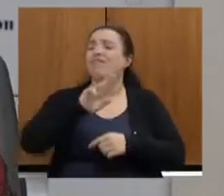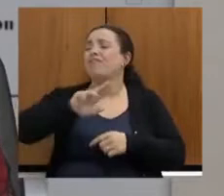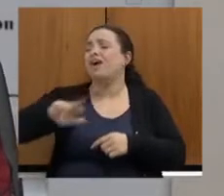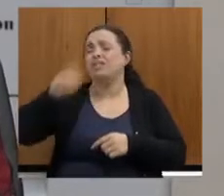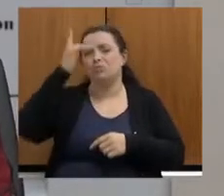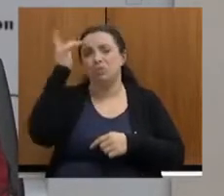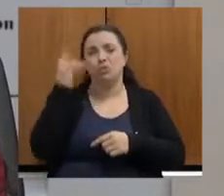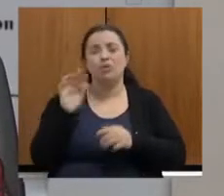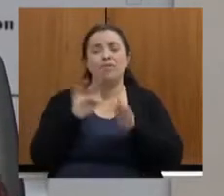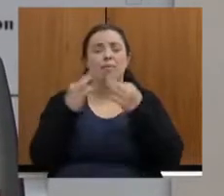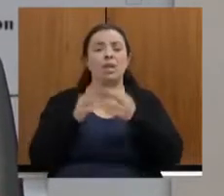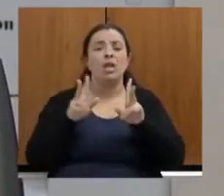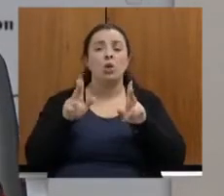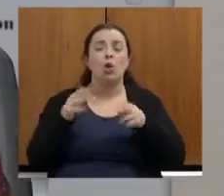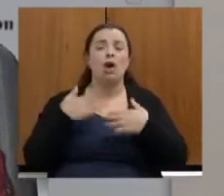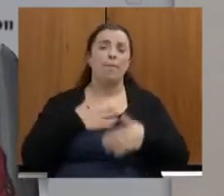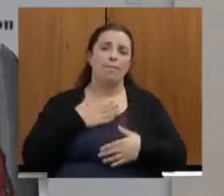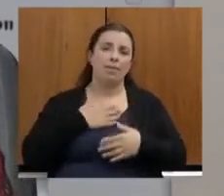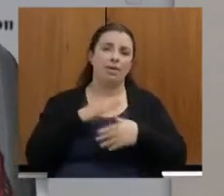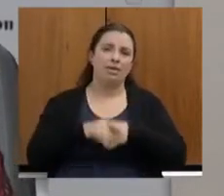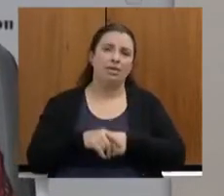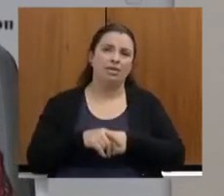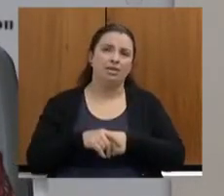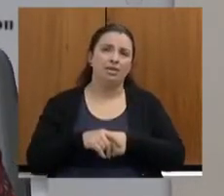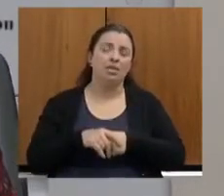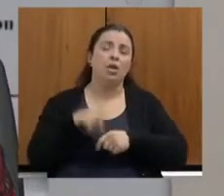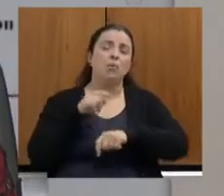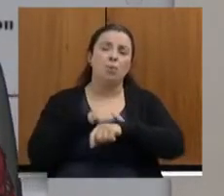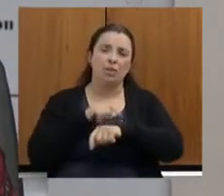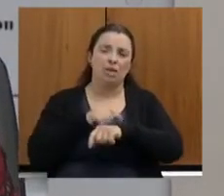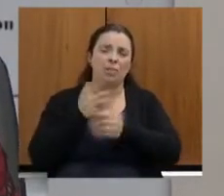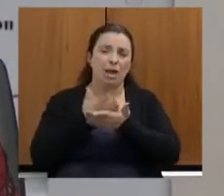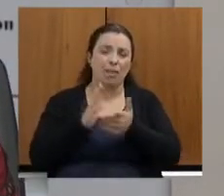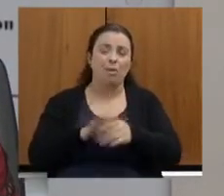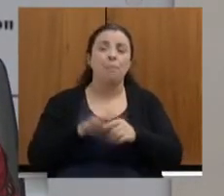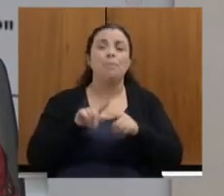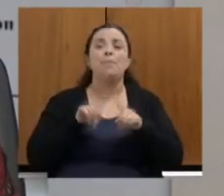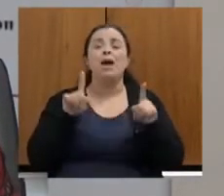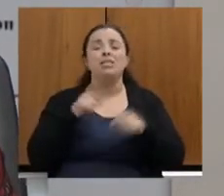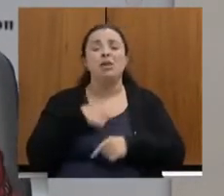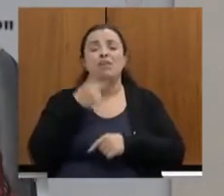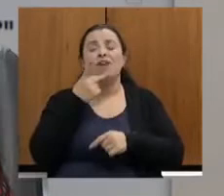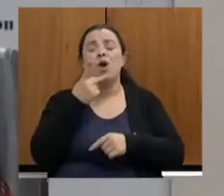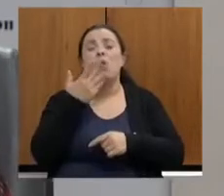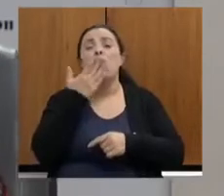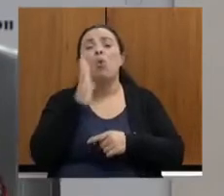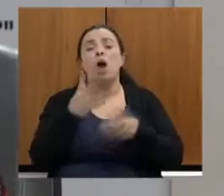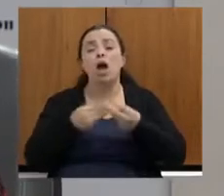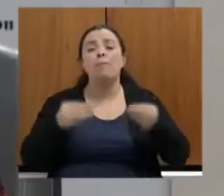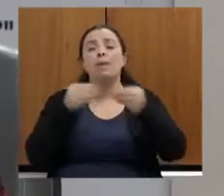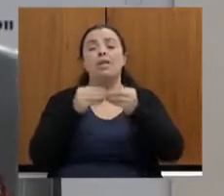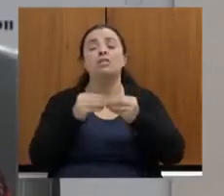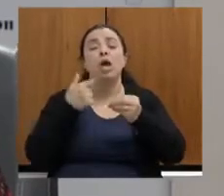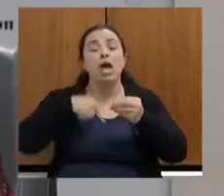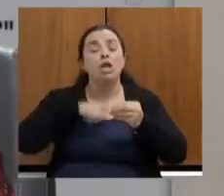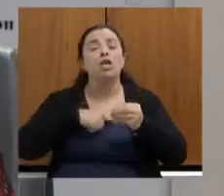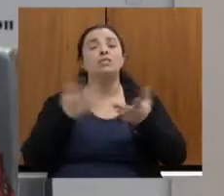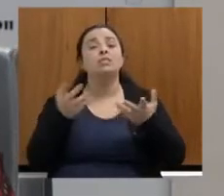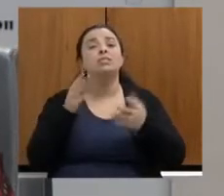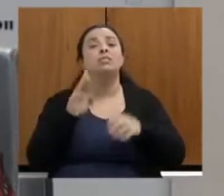aí falando de reparação meu tempo está vendo sendo a reparação que nós esperamos é a participação